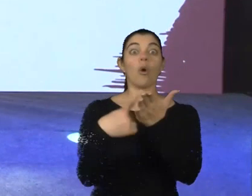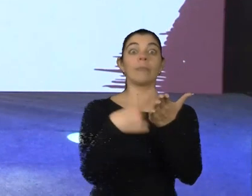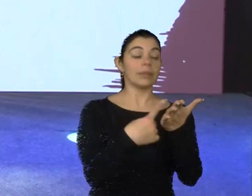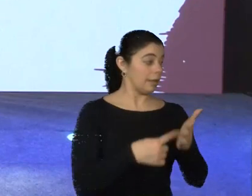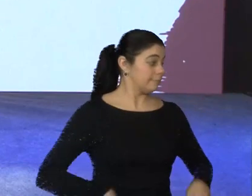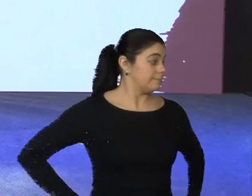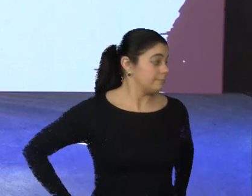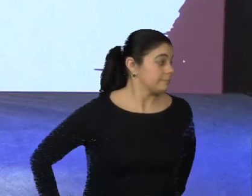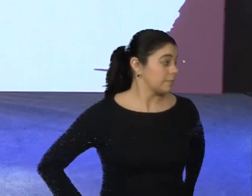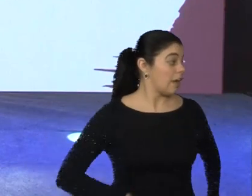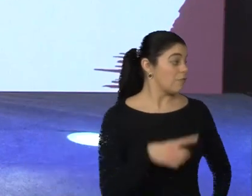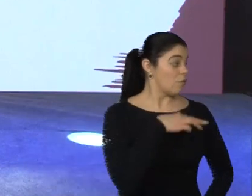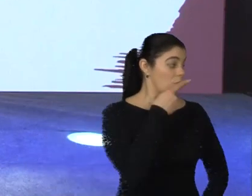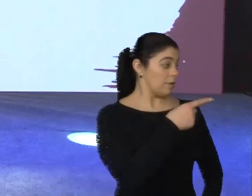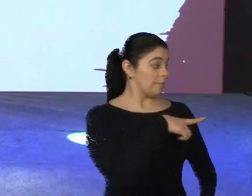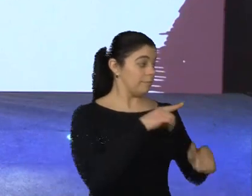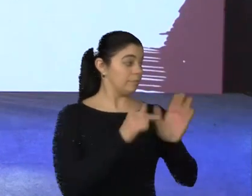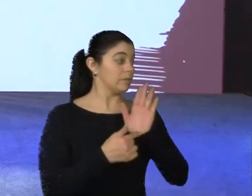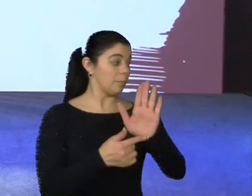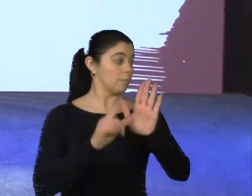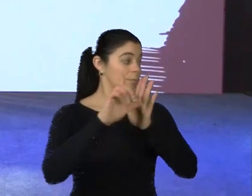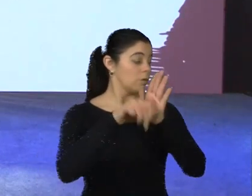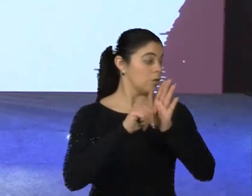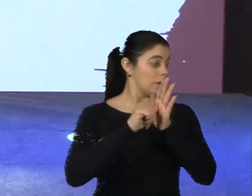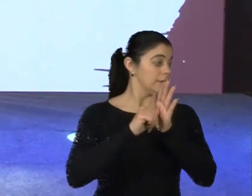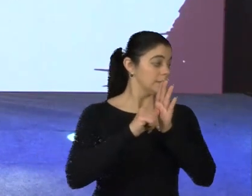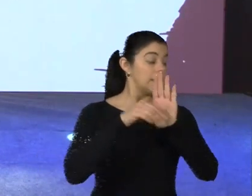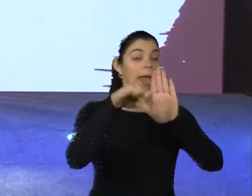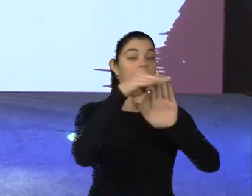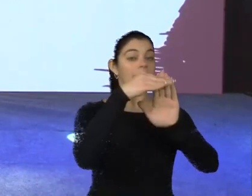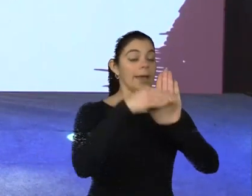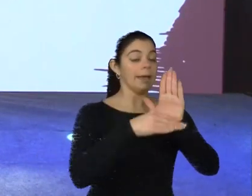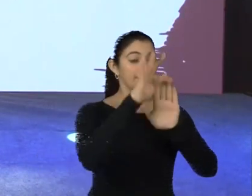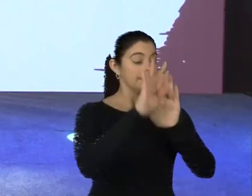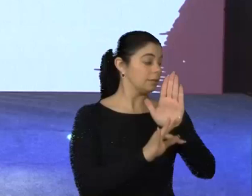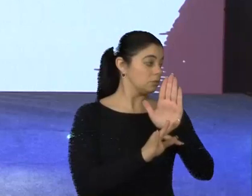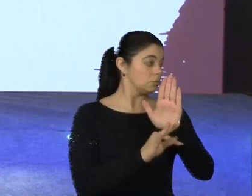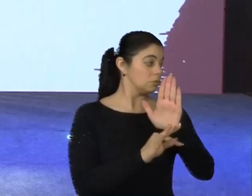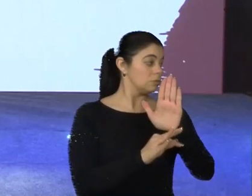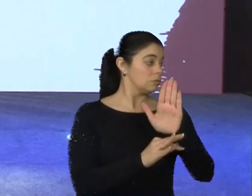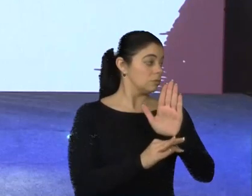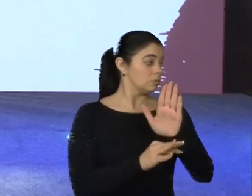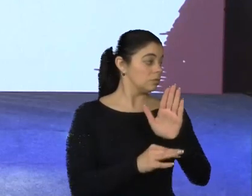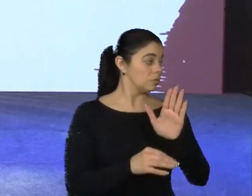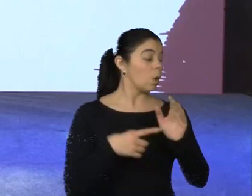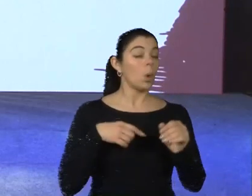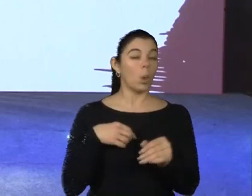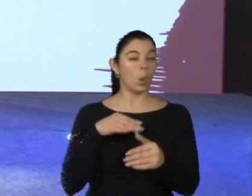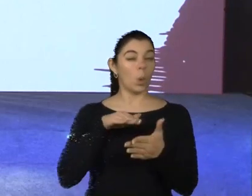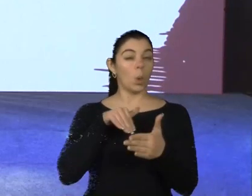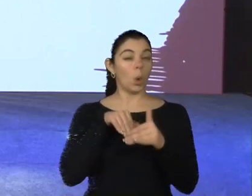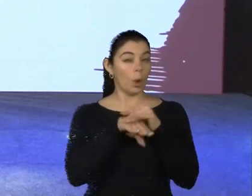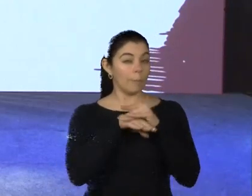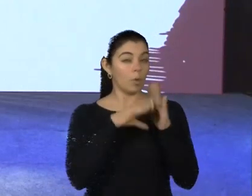para você. Depois a gente vai disponibilizar isso, esse textinho, para vocês terem no guardado, copiado